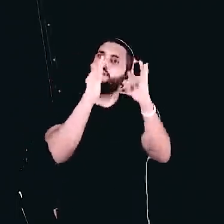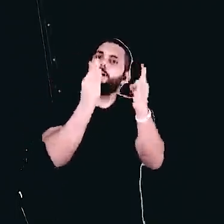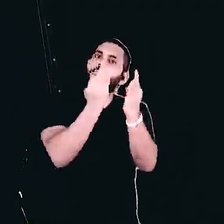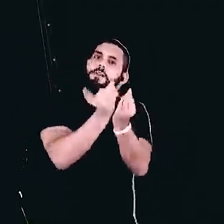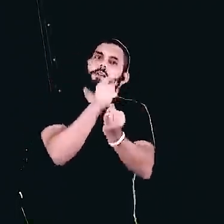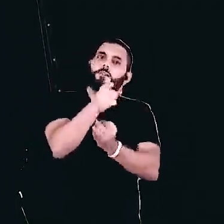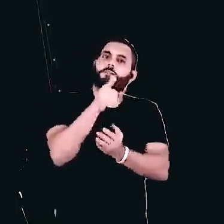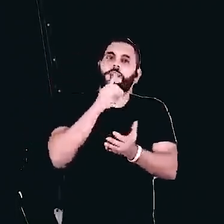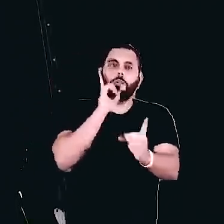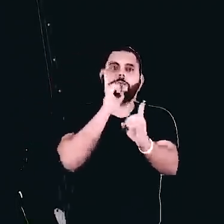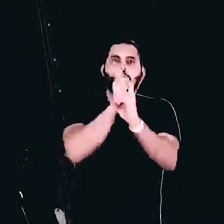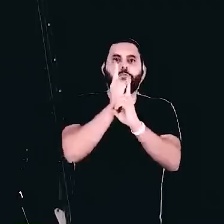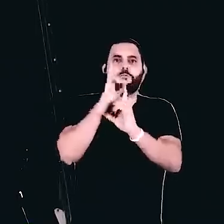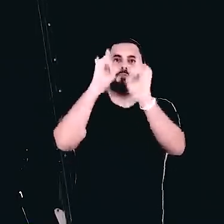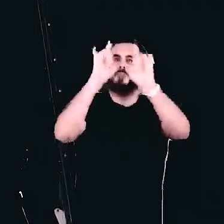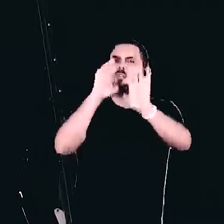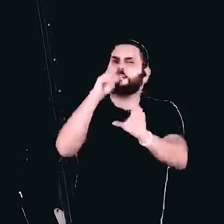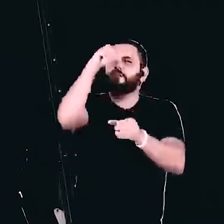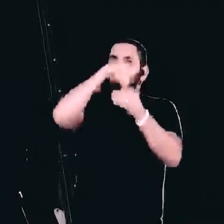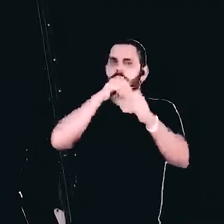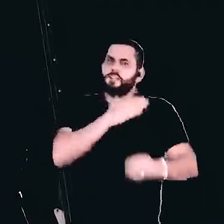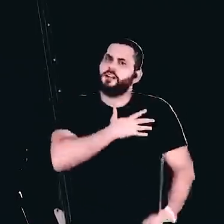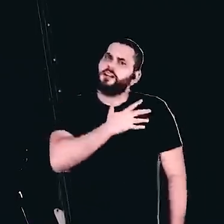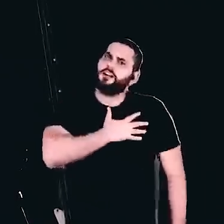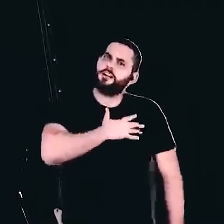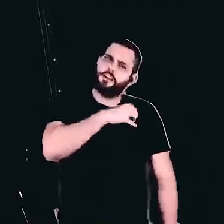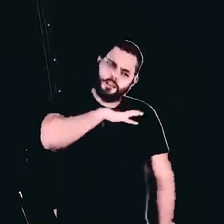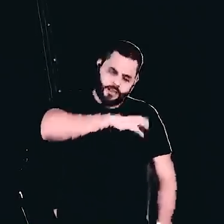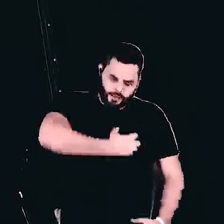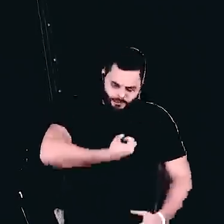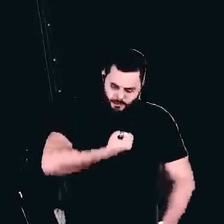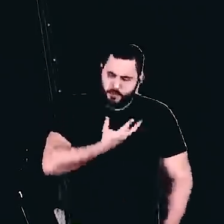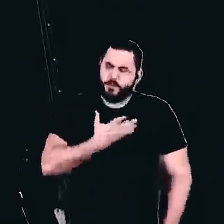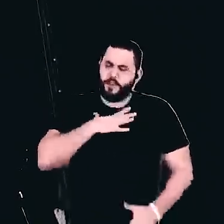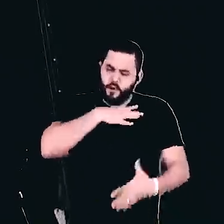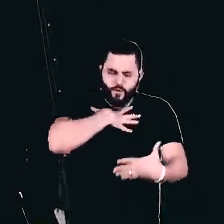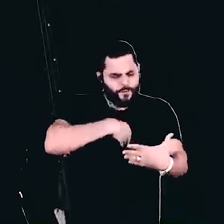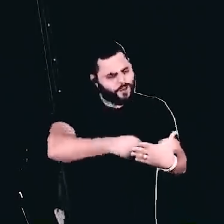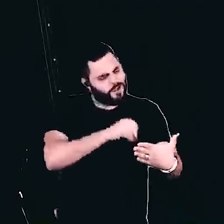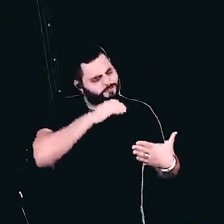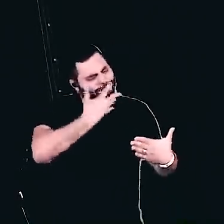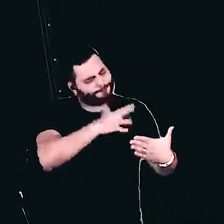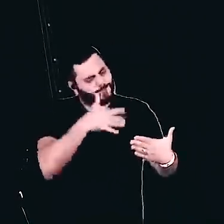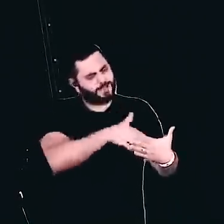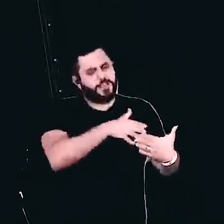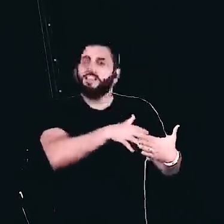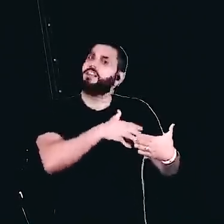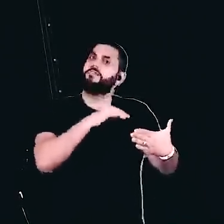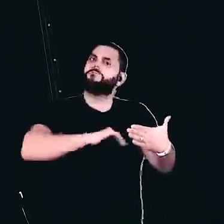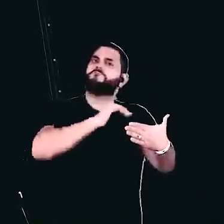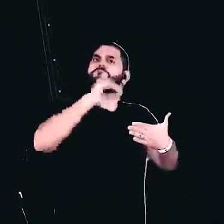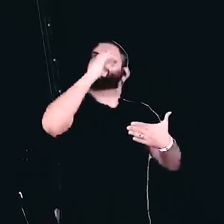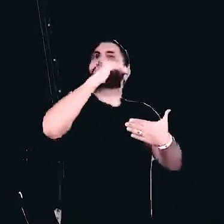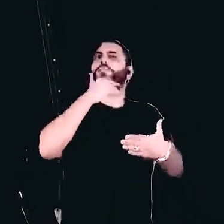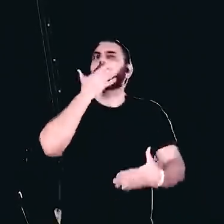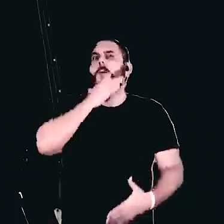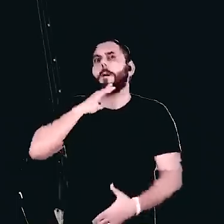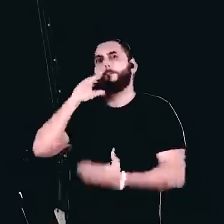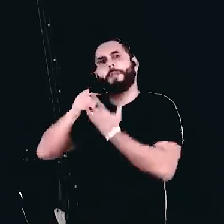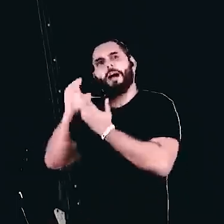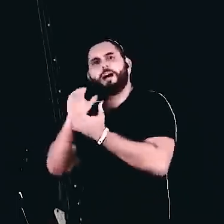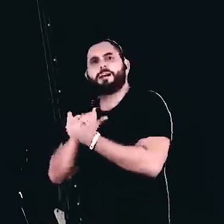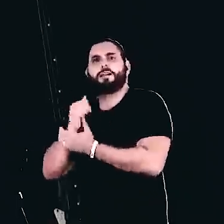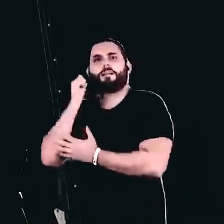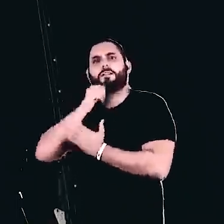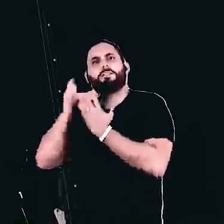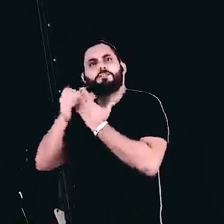onde você arranca o ouro das pessoas. É onde você põe para fora o ouro que está dentro do seu filho, dentro da sua filha, dentro do seu marido, dentro da sua mãe, do